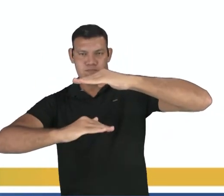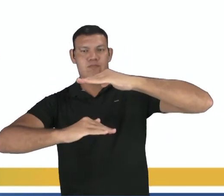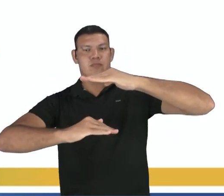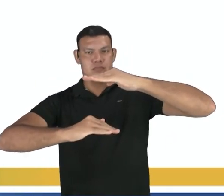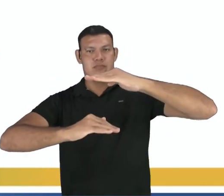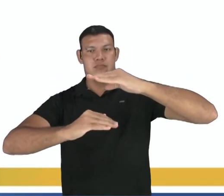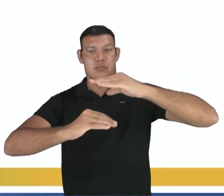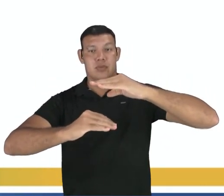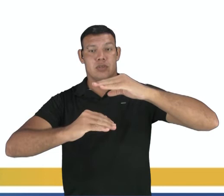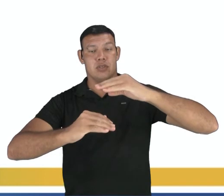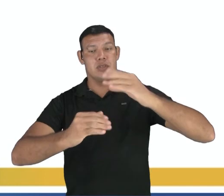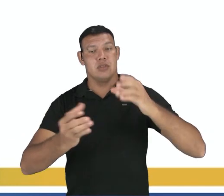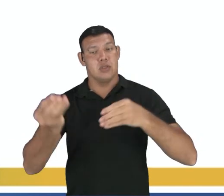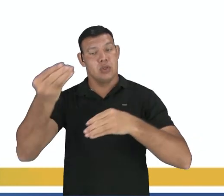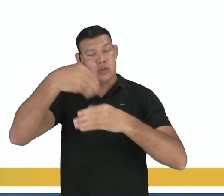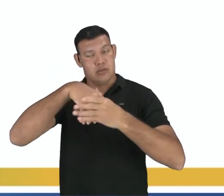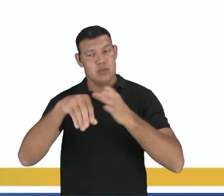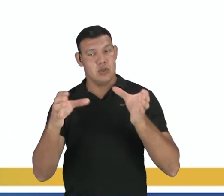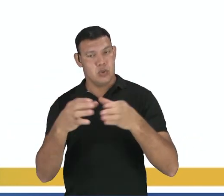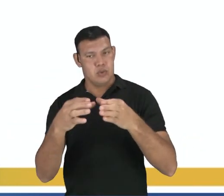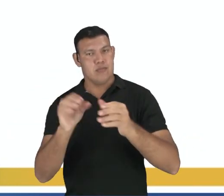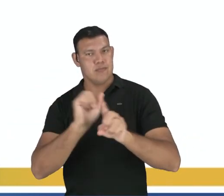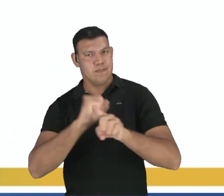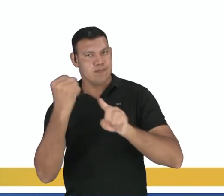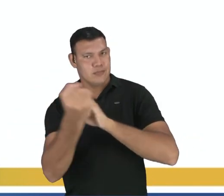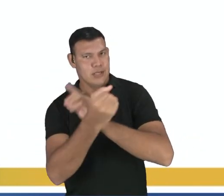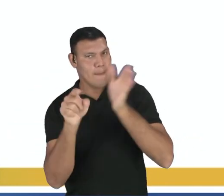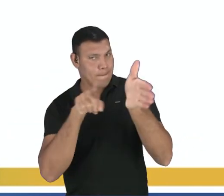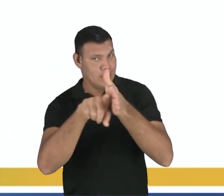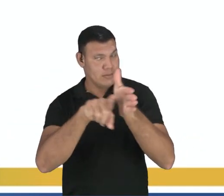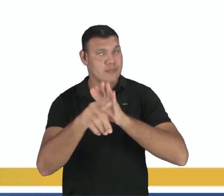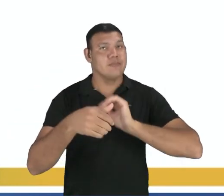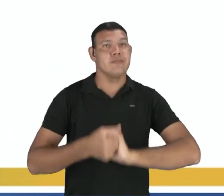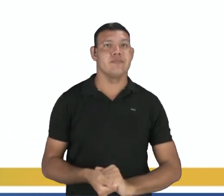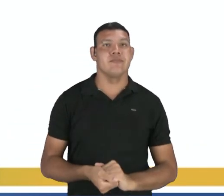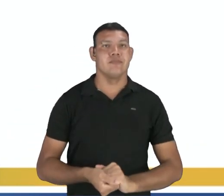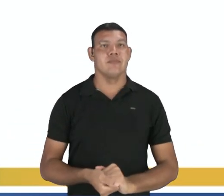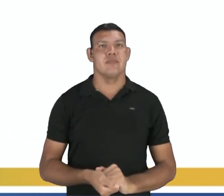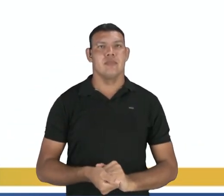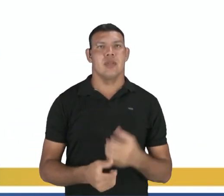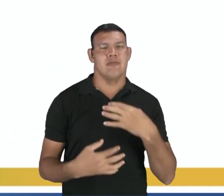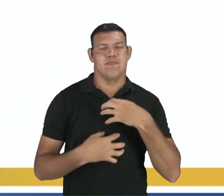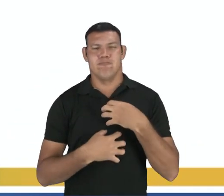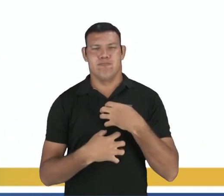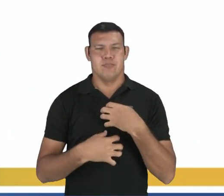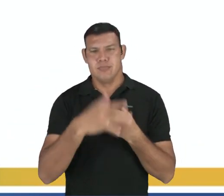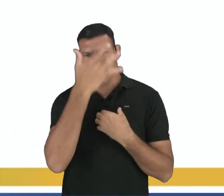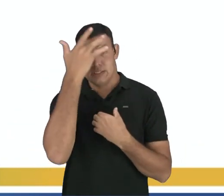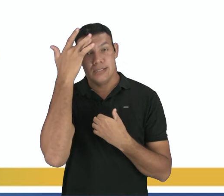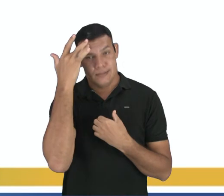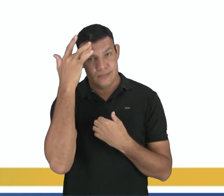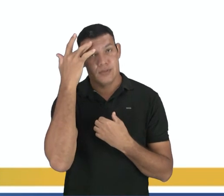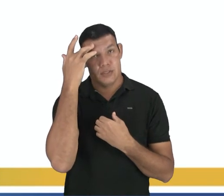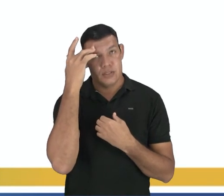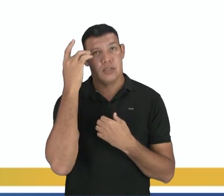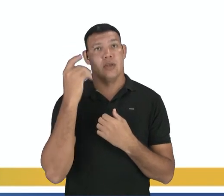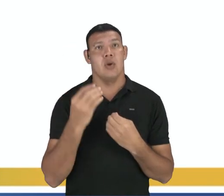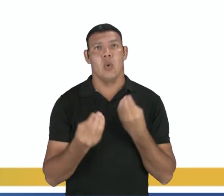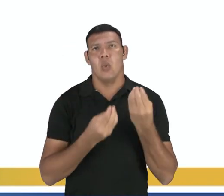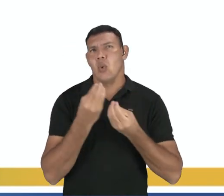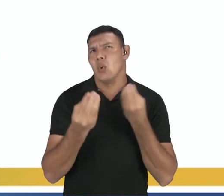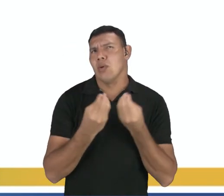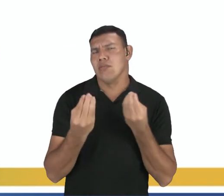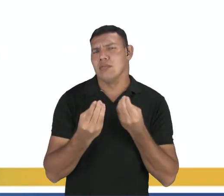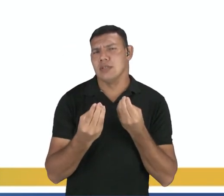inferioridade dentro de um grupo social. Pergunta, né, o enunciado. De que maneira uma pessoa pode ter impedido o